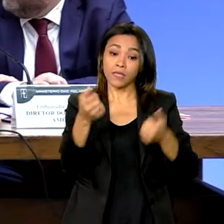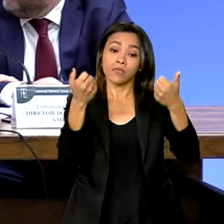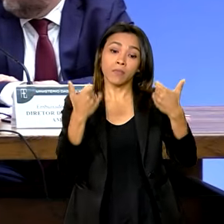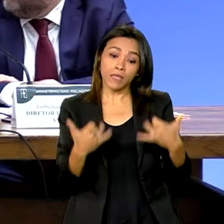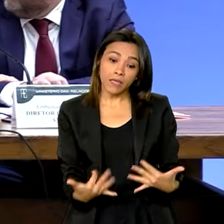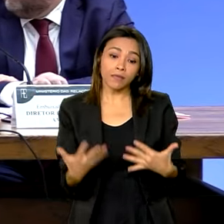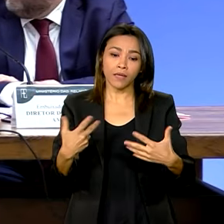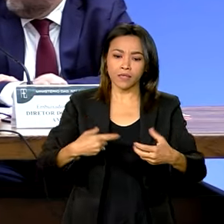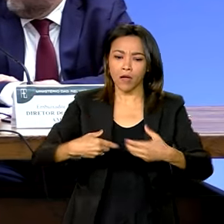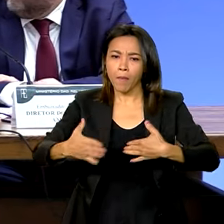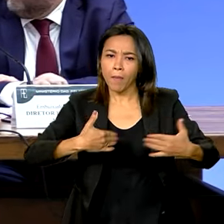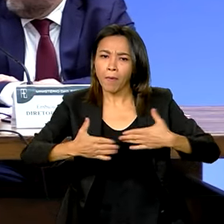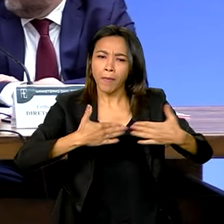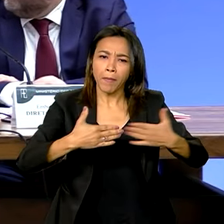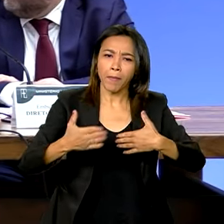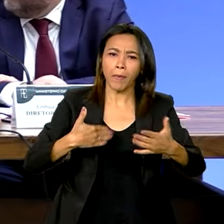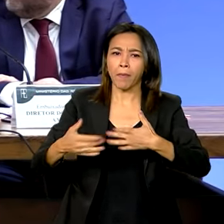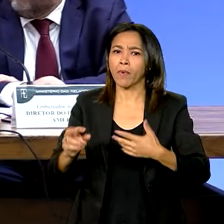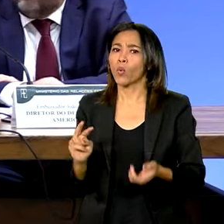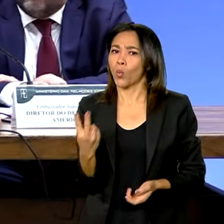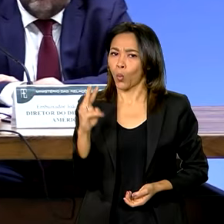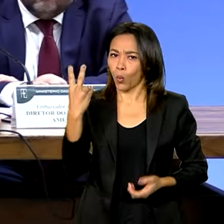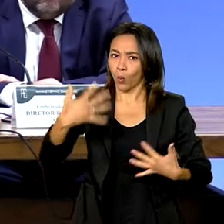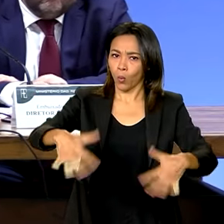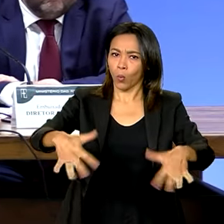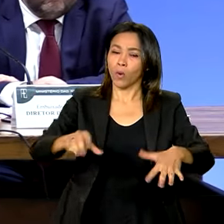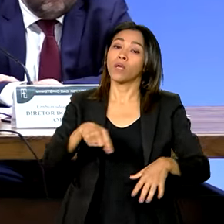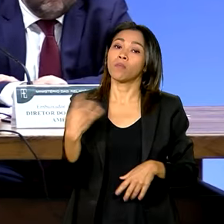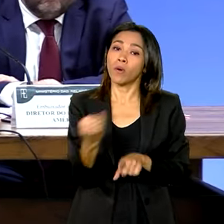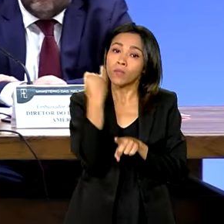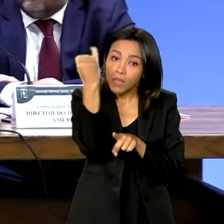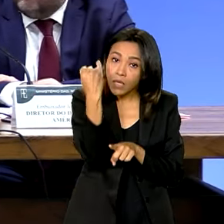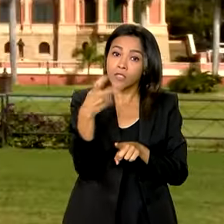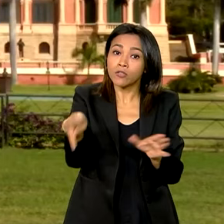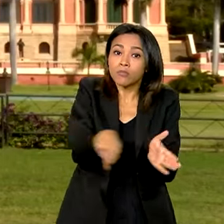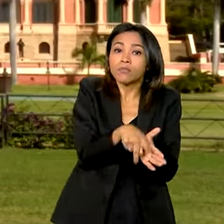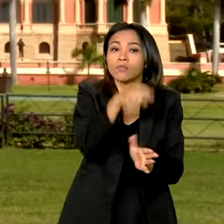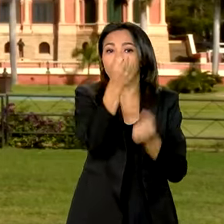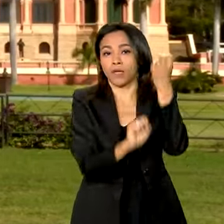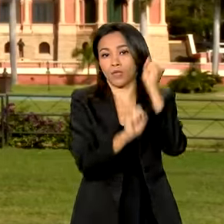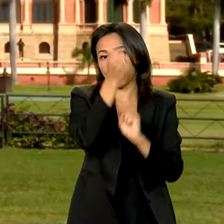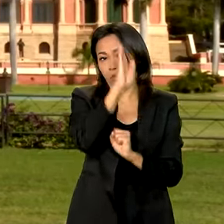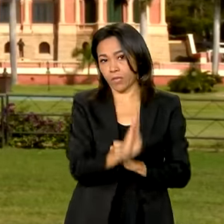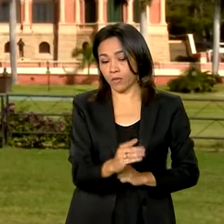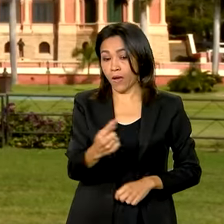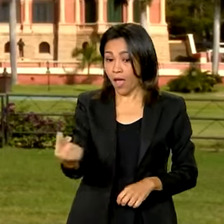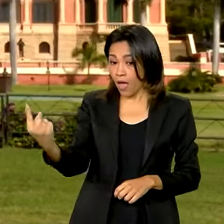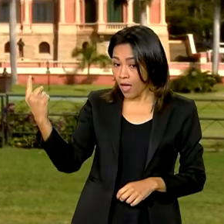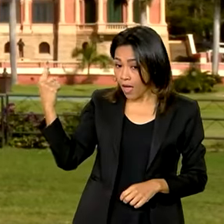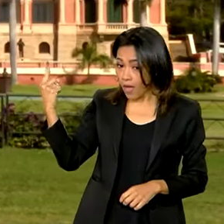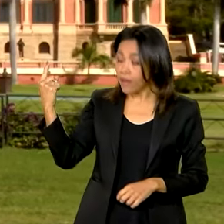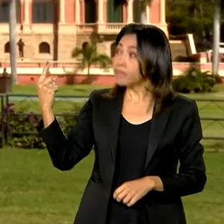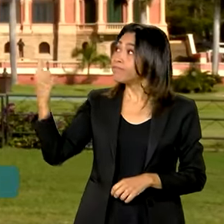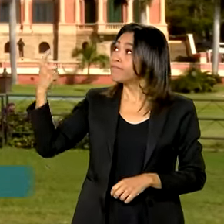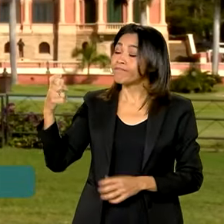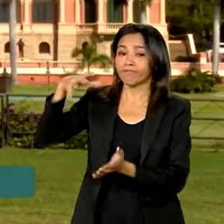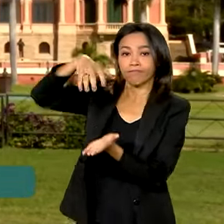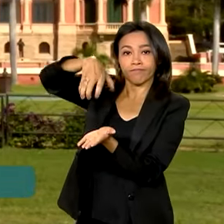comércio com valor agregado e é uma coisa que é muito importante para a indústria brasileira. Foi aqui na sede do governo